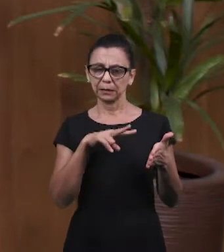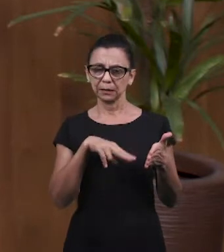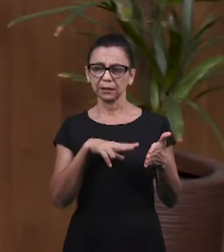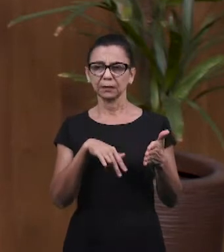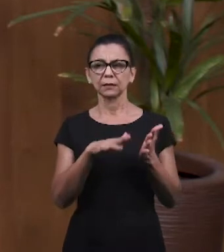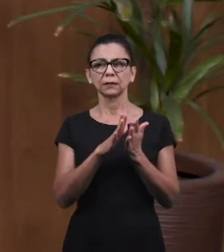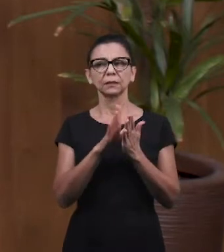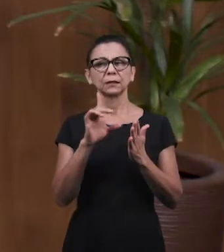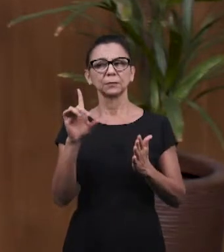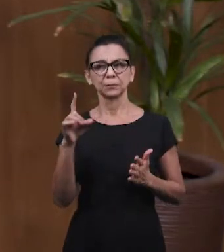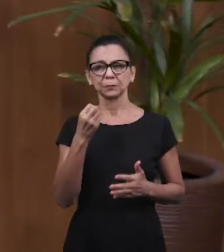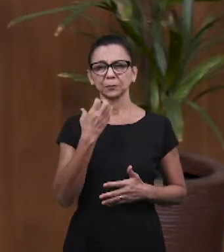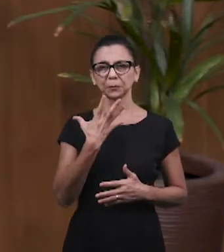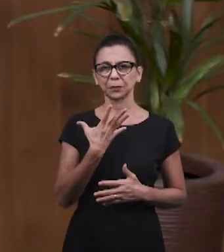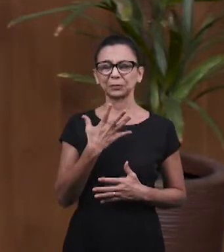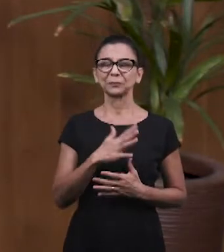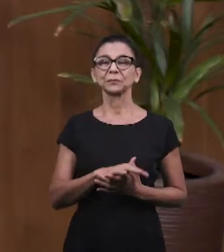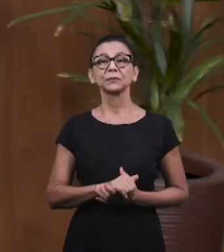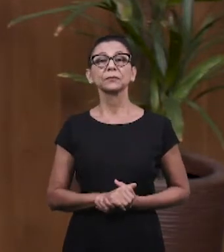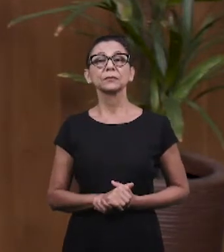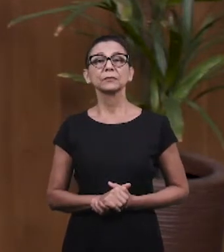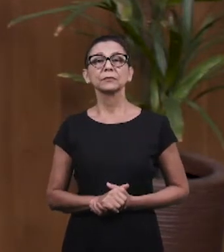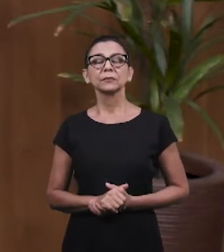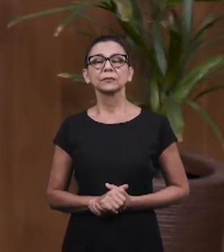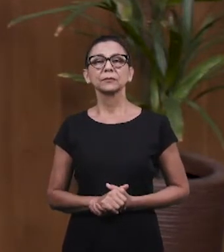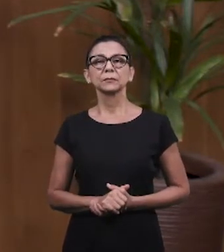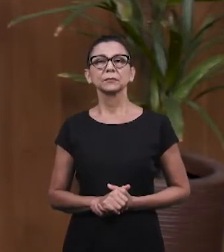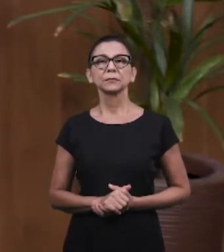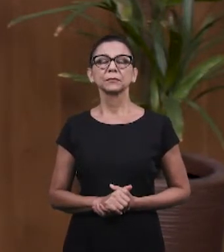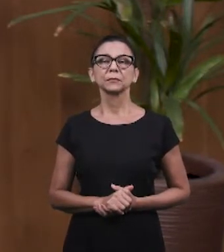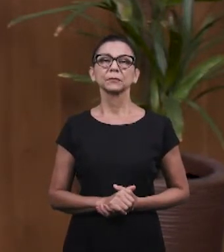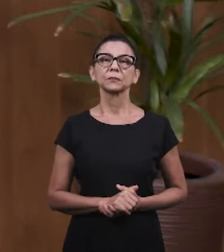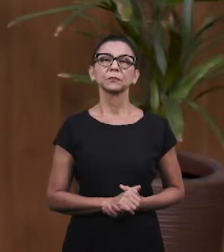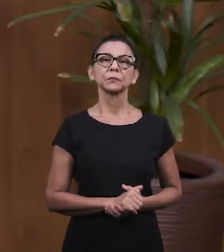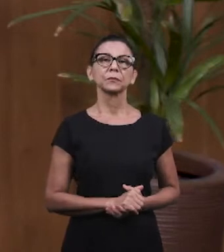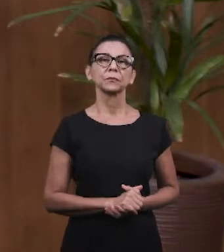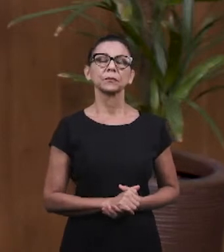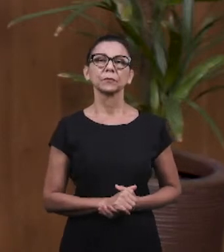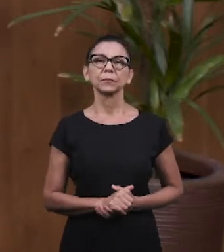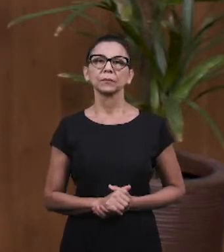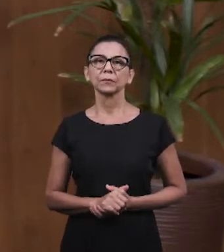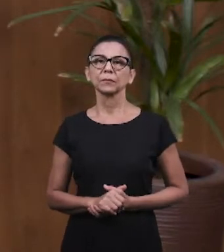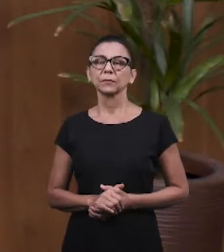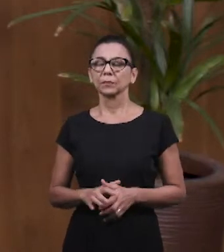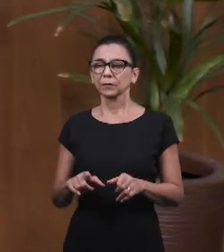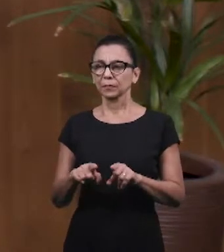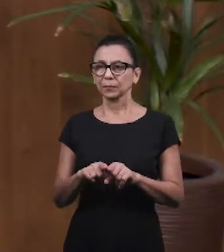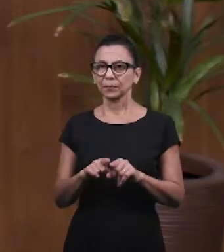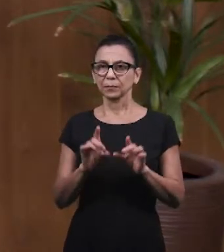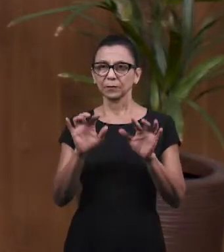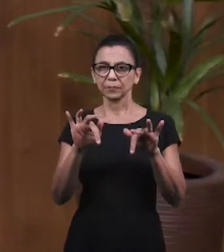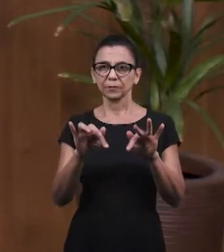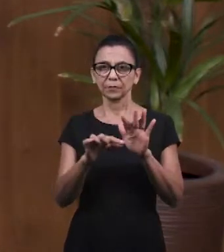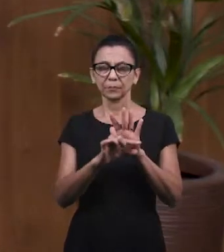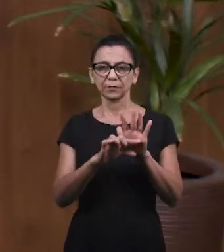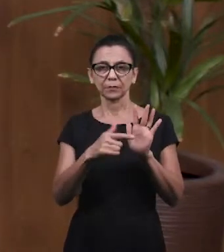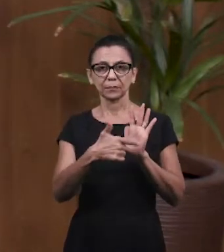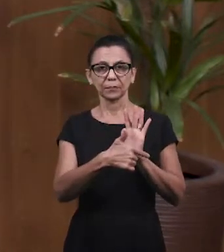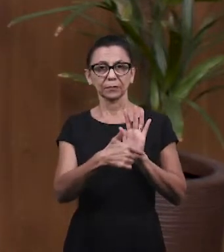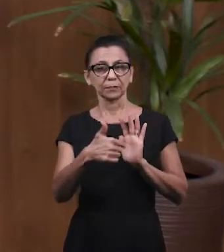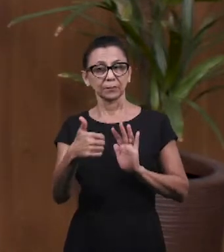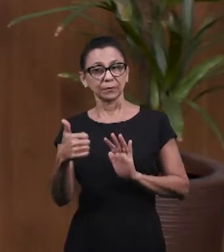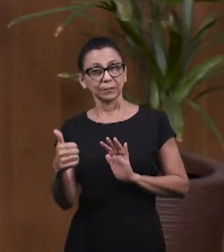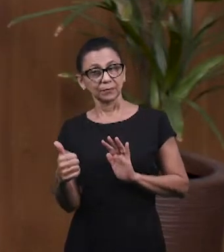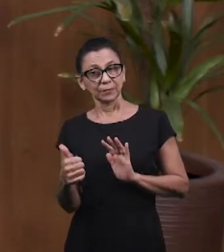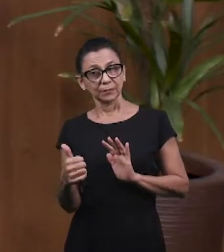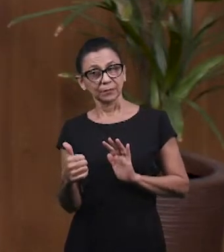Bíblia, lendo a palavra de Deus. E até mesmo na leitura feita no final do versículo 21, você